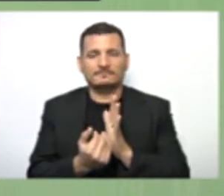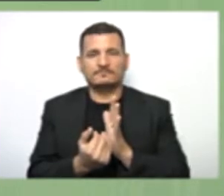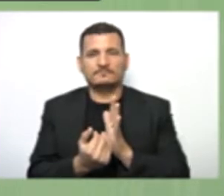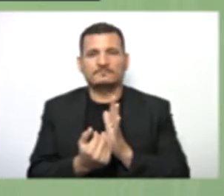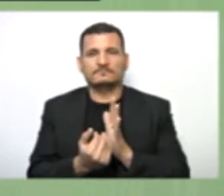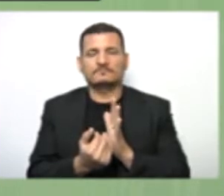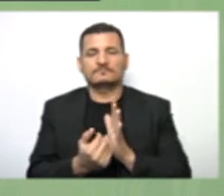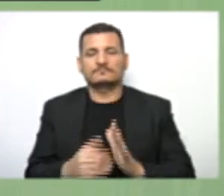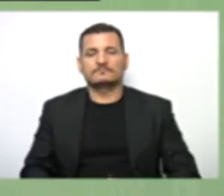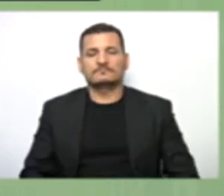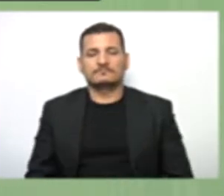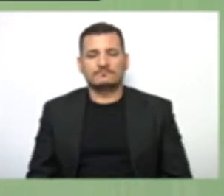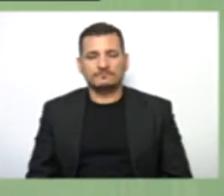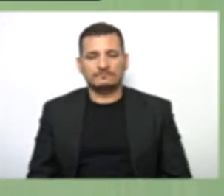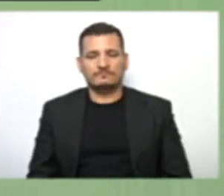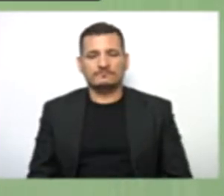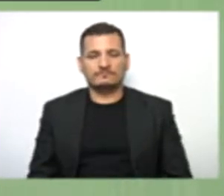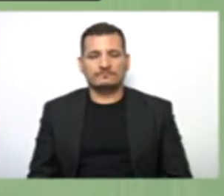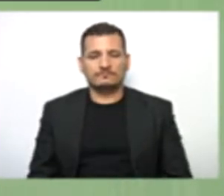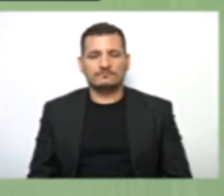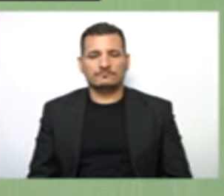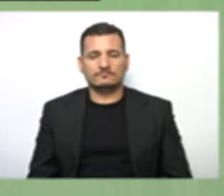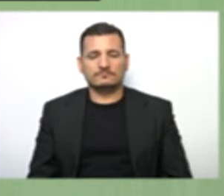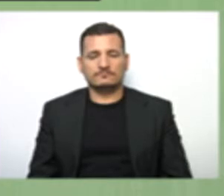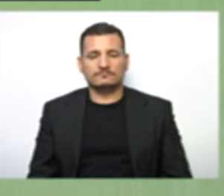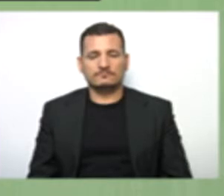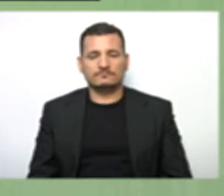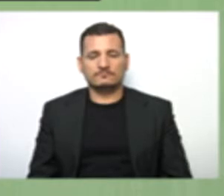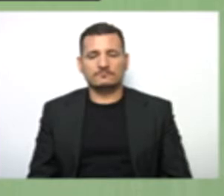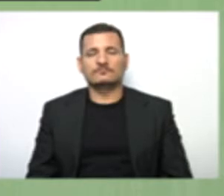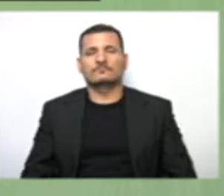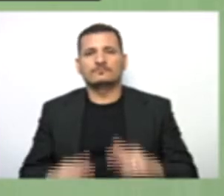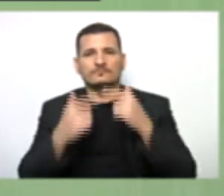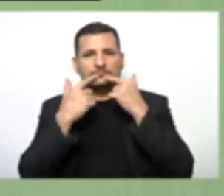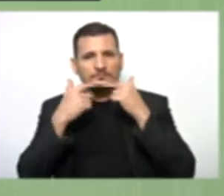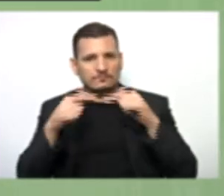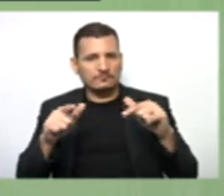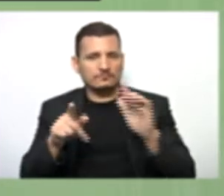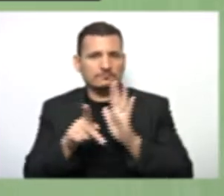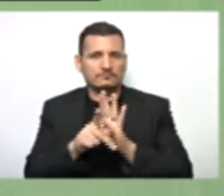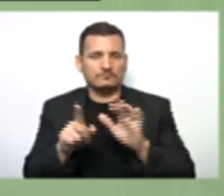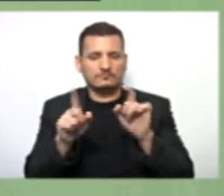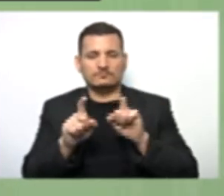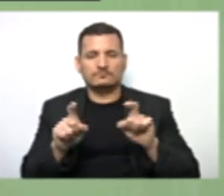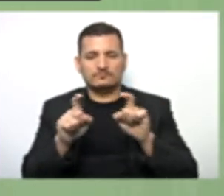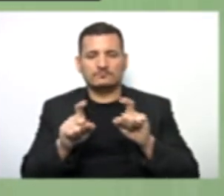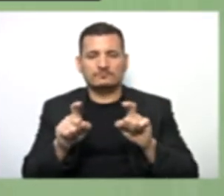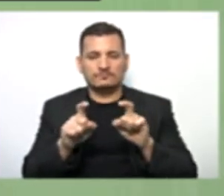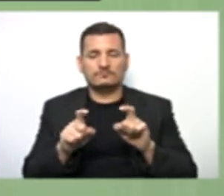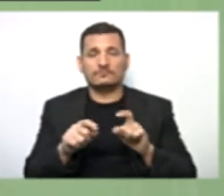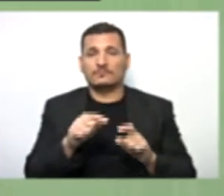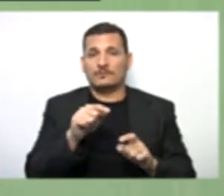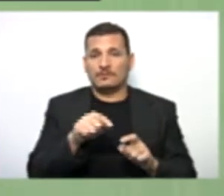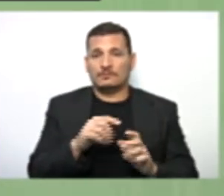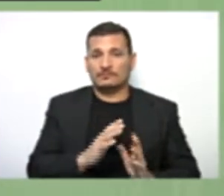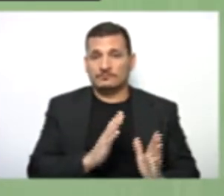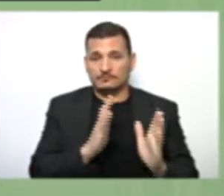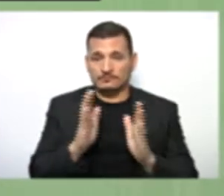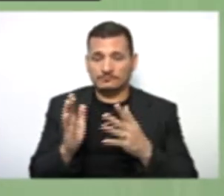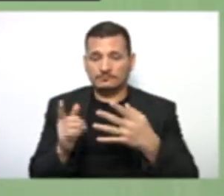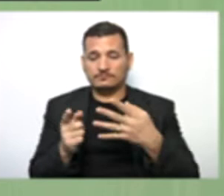arquivo executável, né? Executável em linguagem de máquina. Então, nessa etapa,